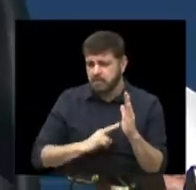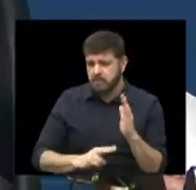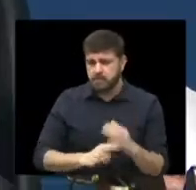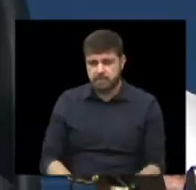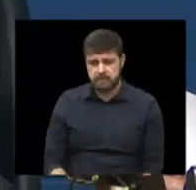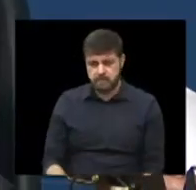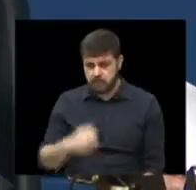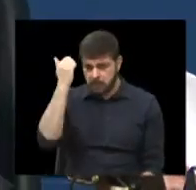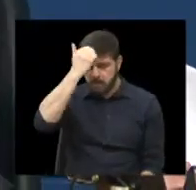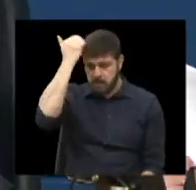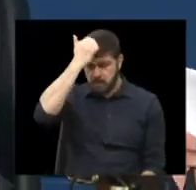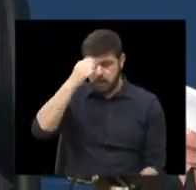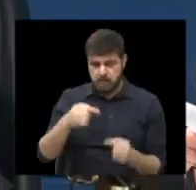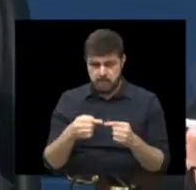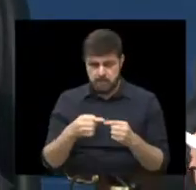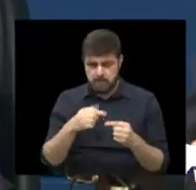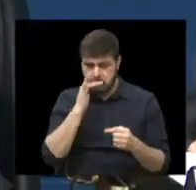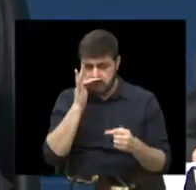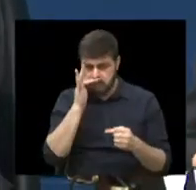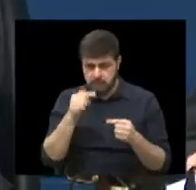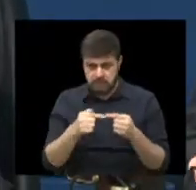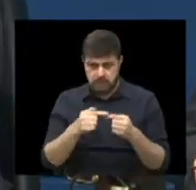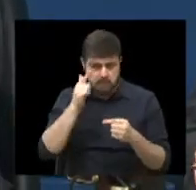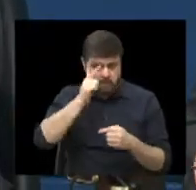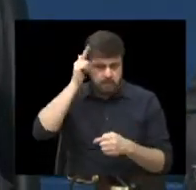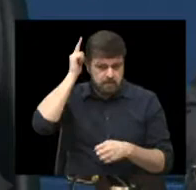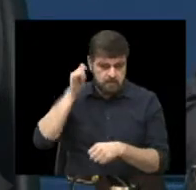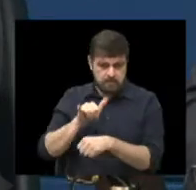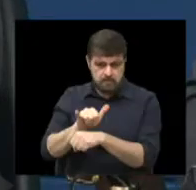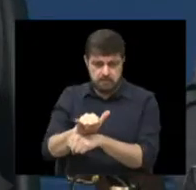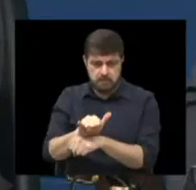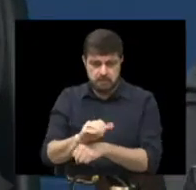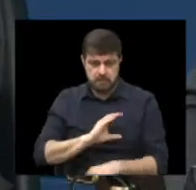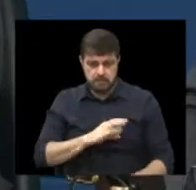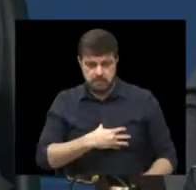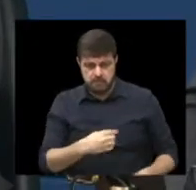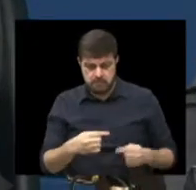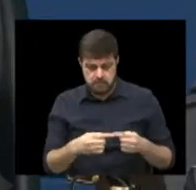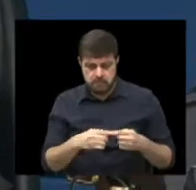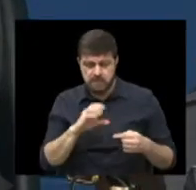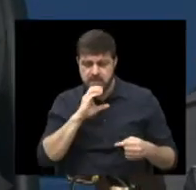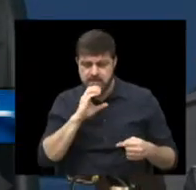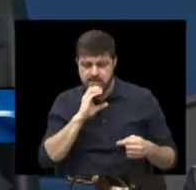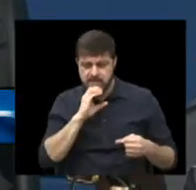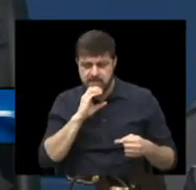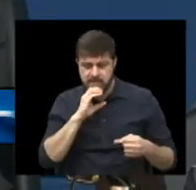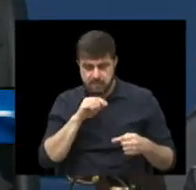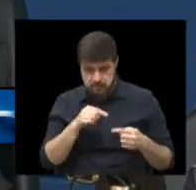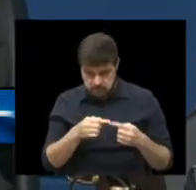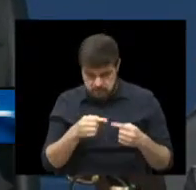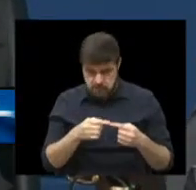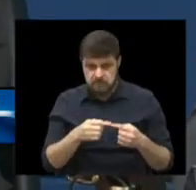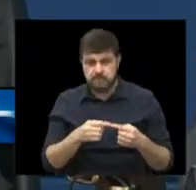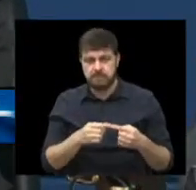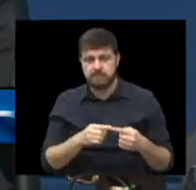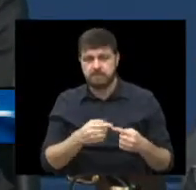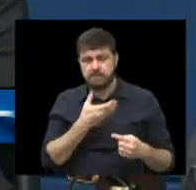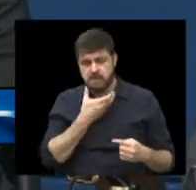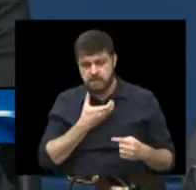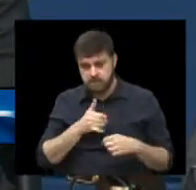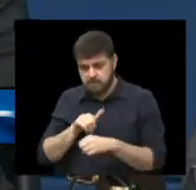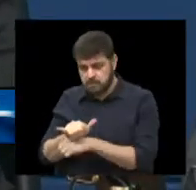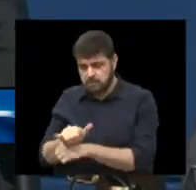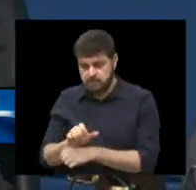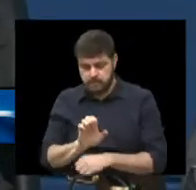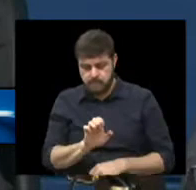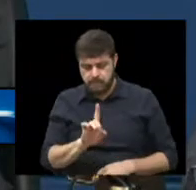votação. Ailton da Farmácia, sim. Flores, sim. Aurélio Cláudio, ausente. Campos Filho, sim. Carlão do PT, sim. Carmo Luiz,